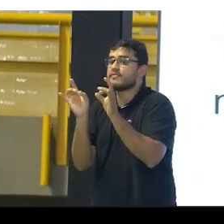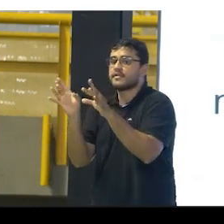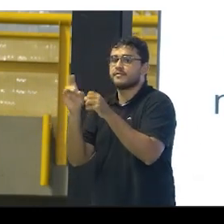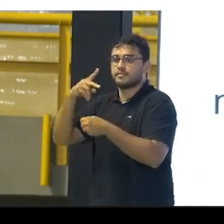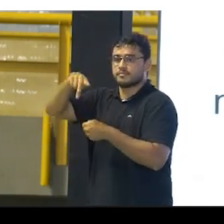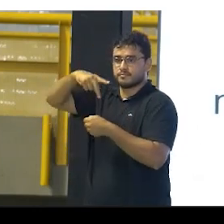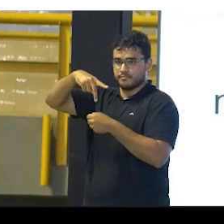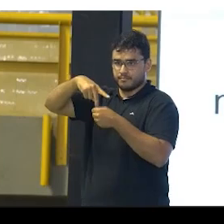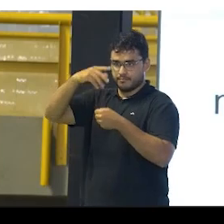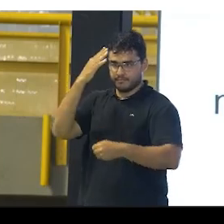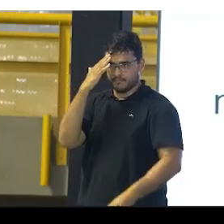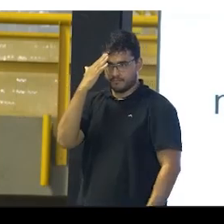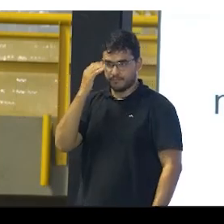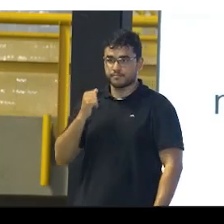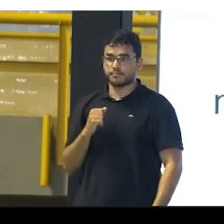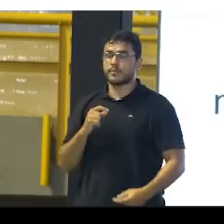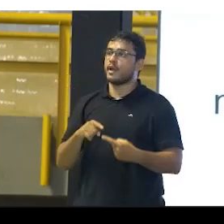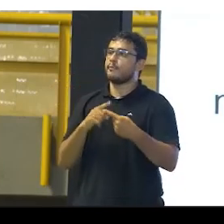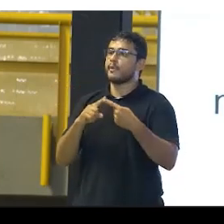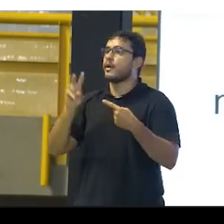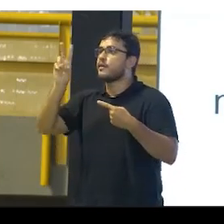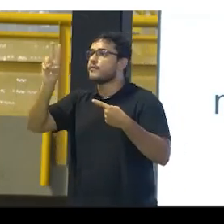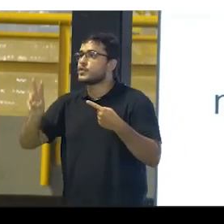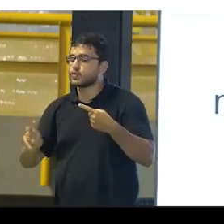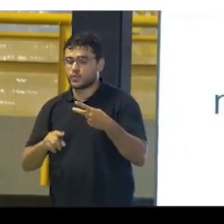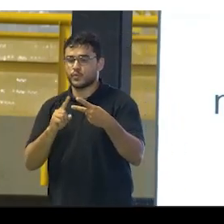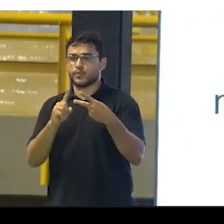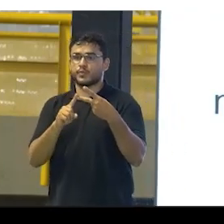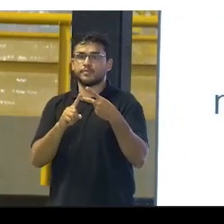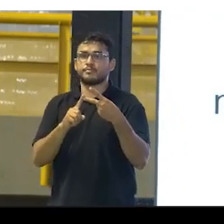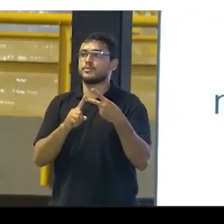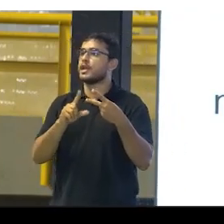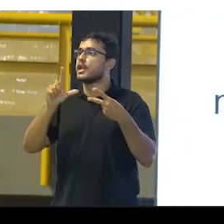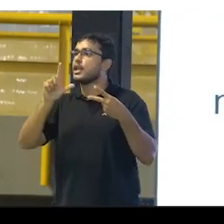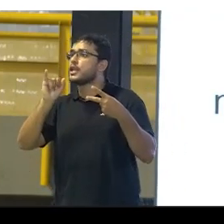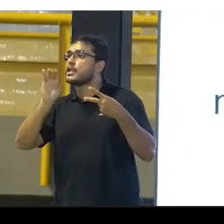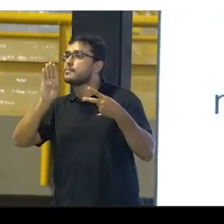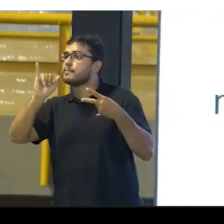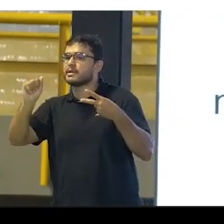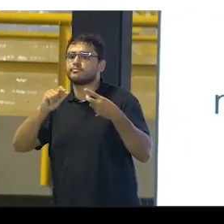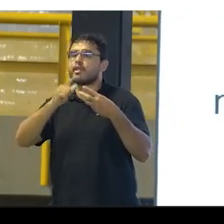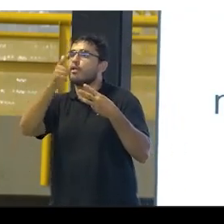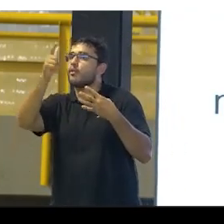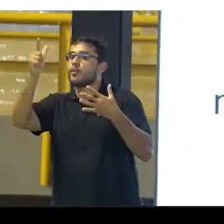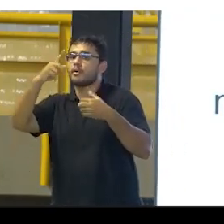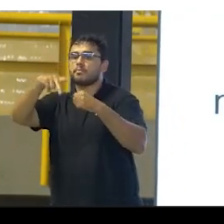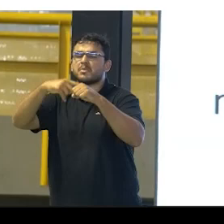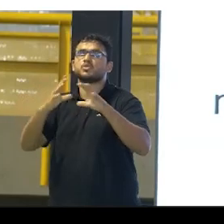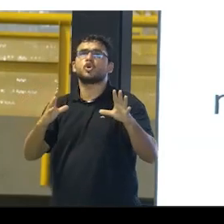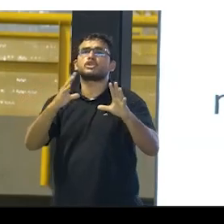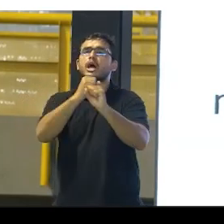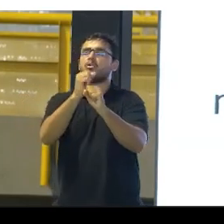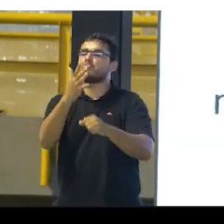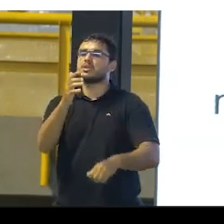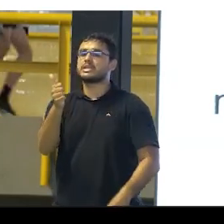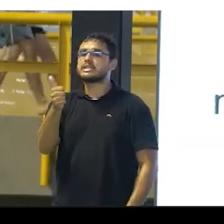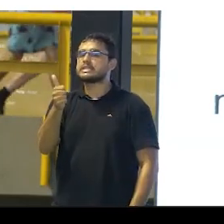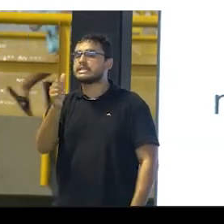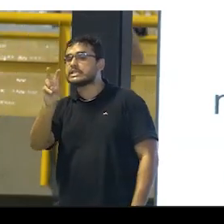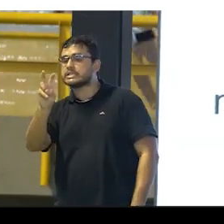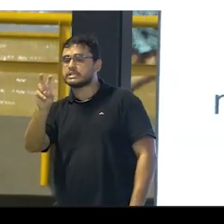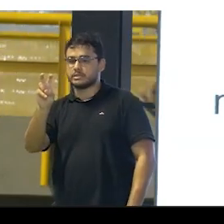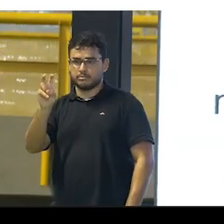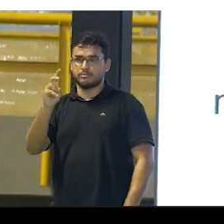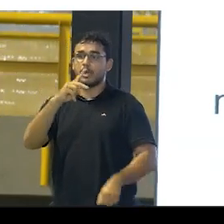controlados pela OPEP, juntamente com a Venezuela, com a Argélia, com a Líbia. São em torno de 14, 15 países que dominam